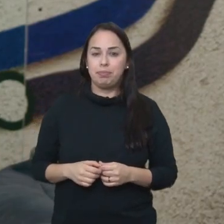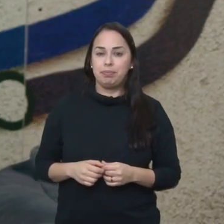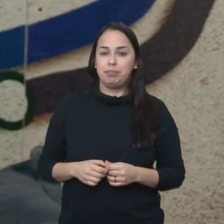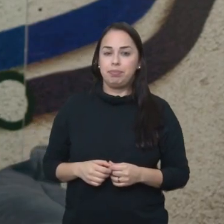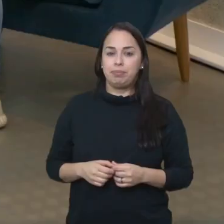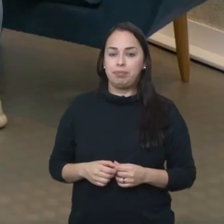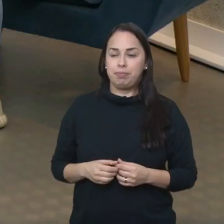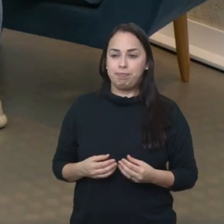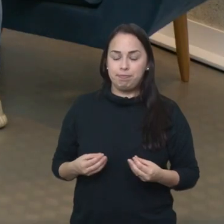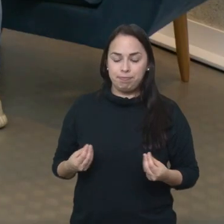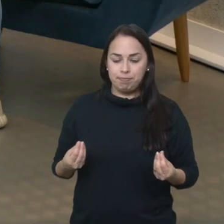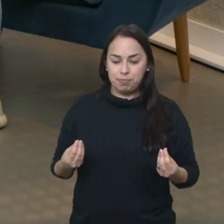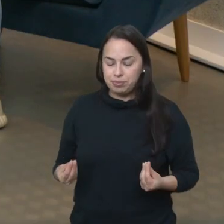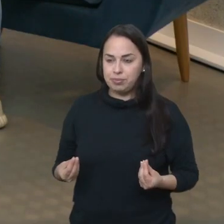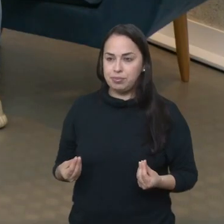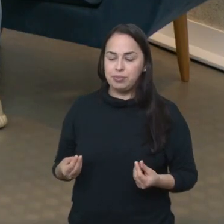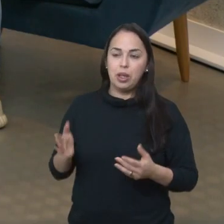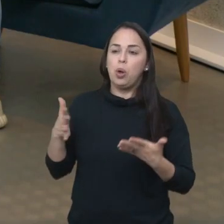Libras?